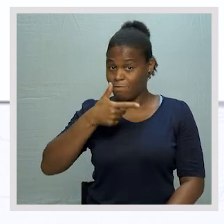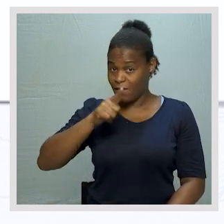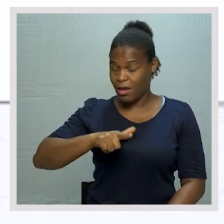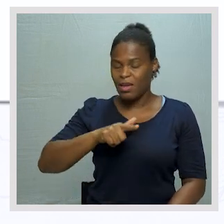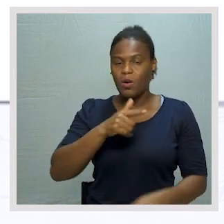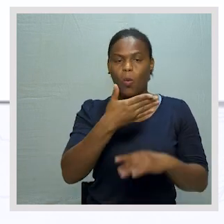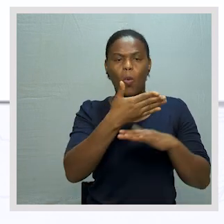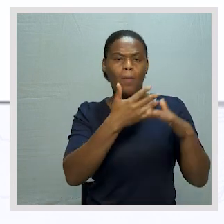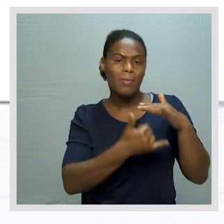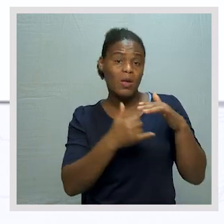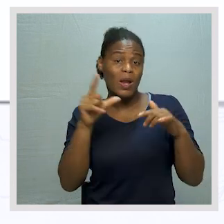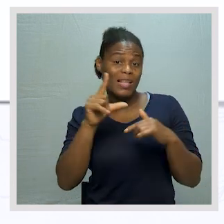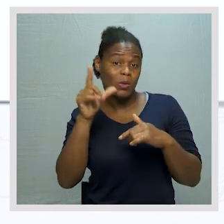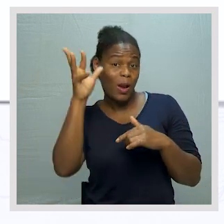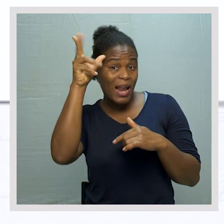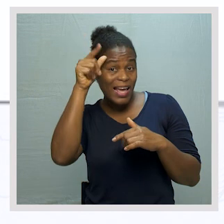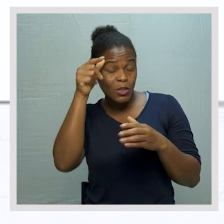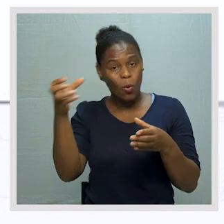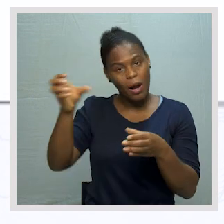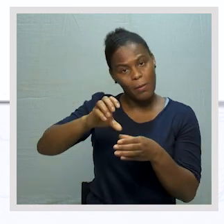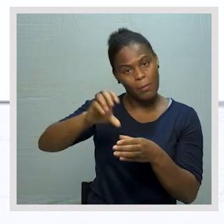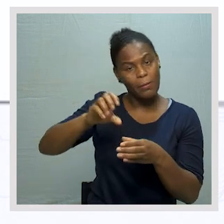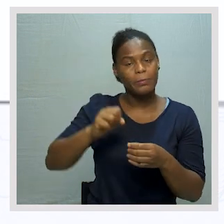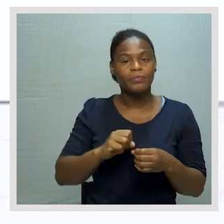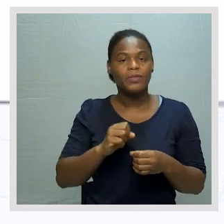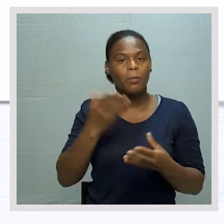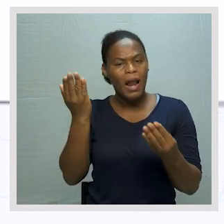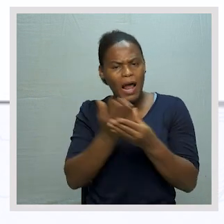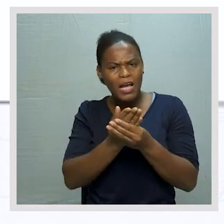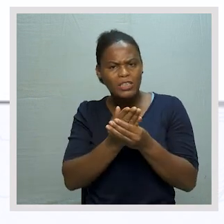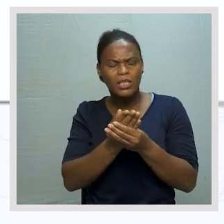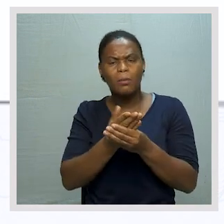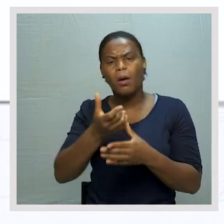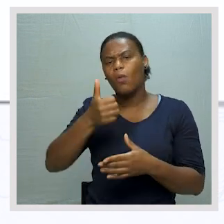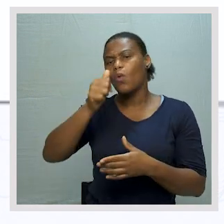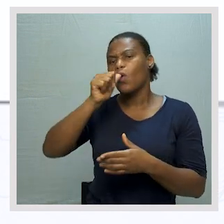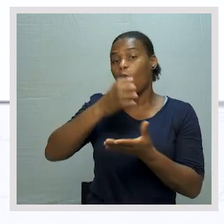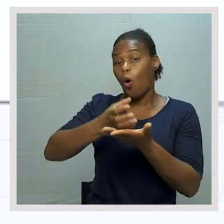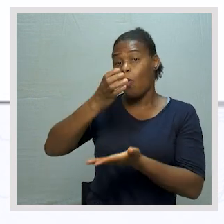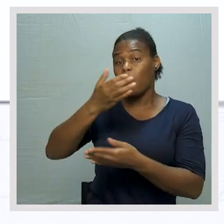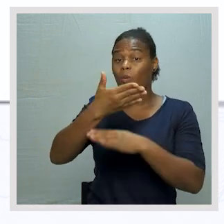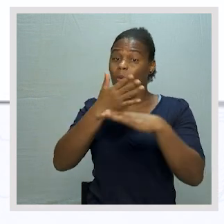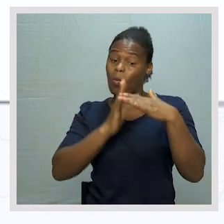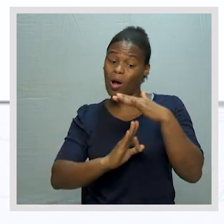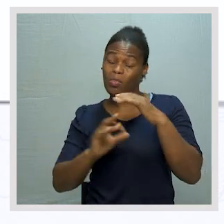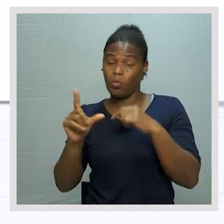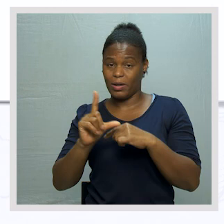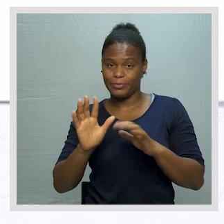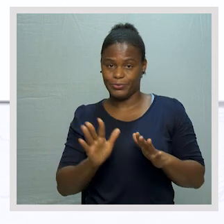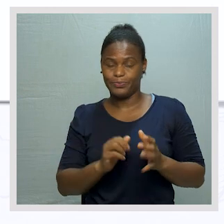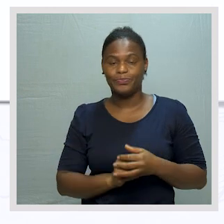1/2 litro de leite, com cereais. E no lanche, bebe um copo com 1/4